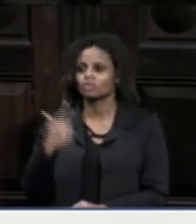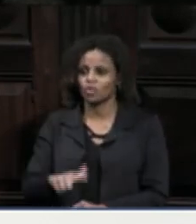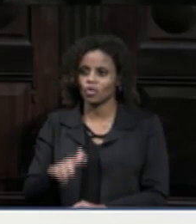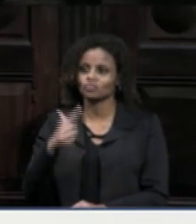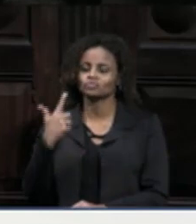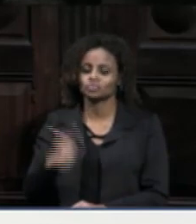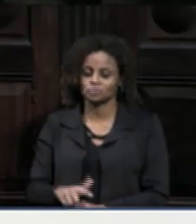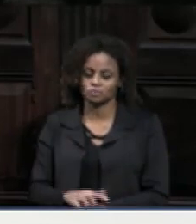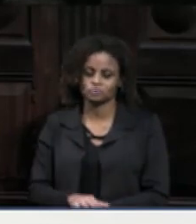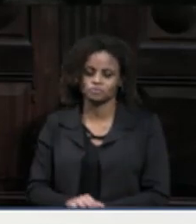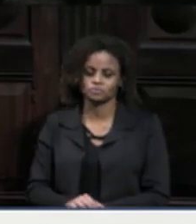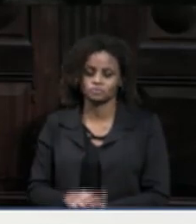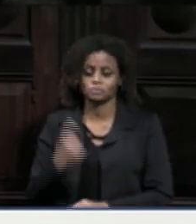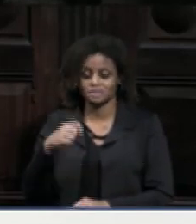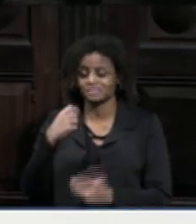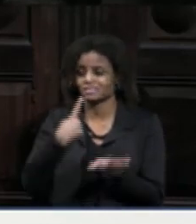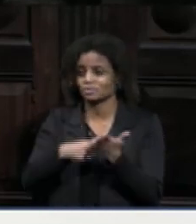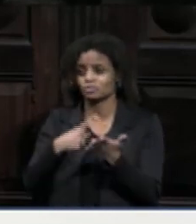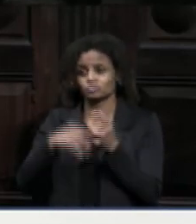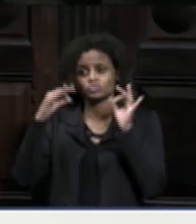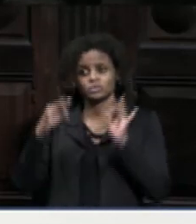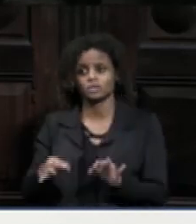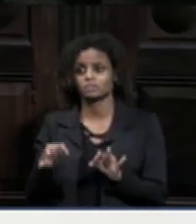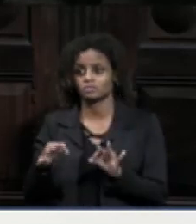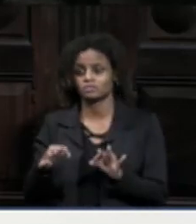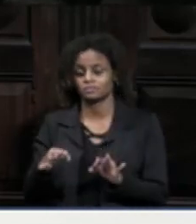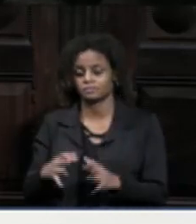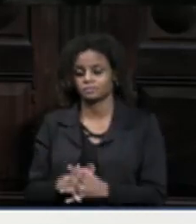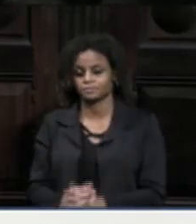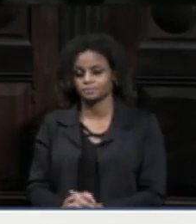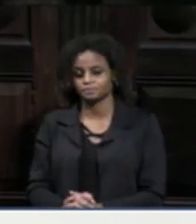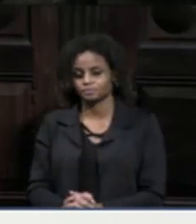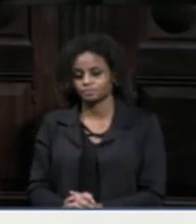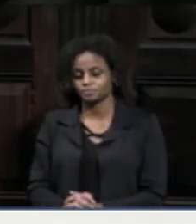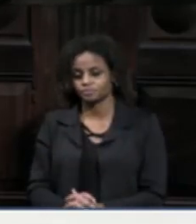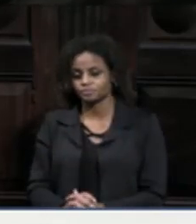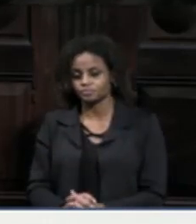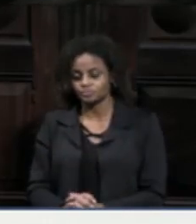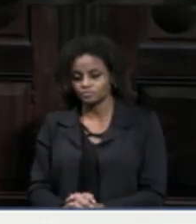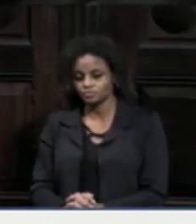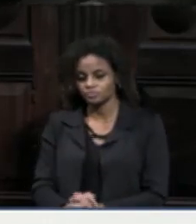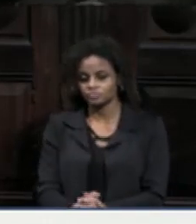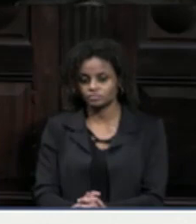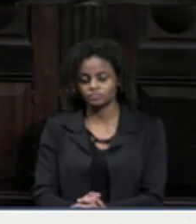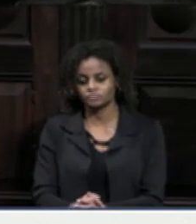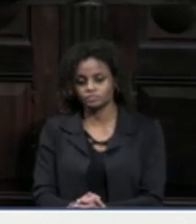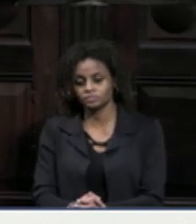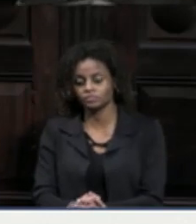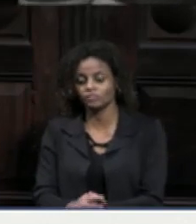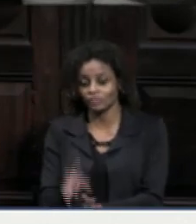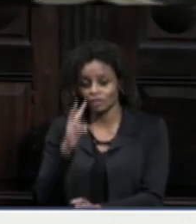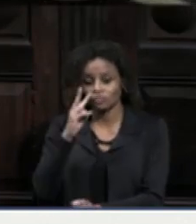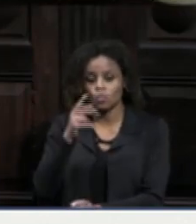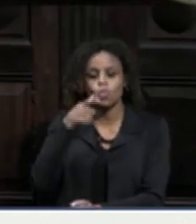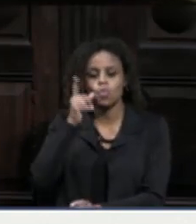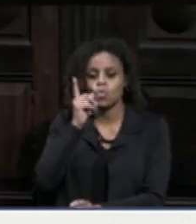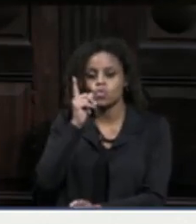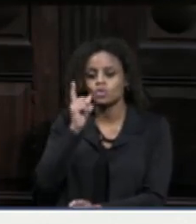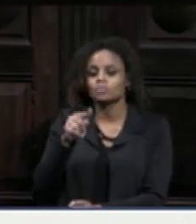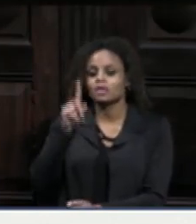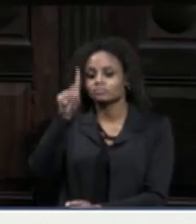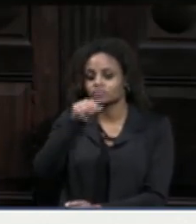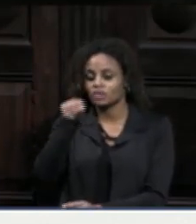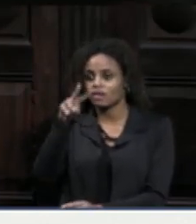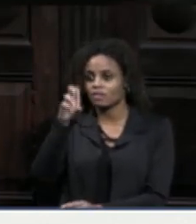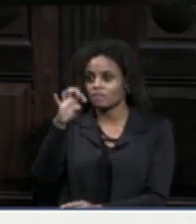quórum, volta o quórum, e assim vai. O senhor viu que no dia de ontem, para derrubar os vetos, precisava